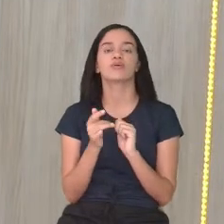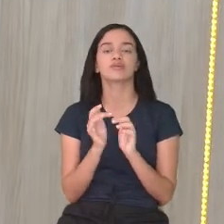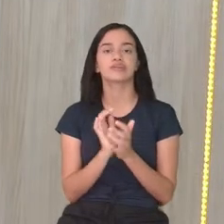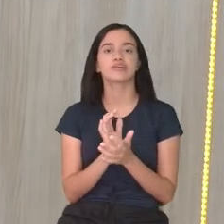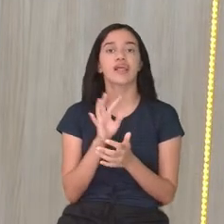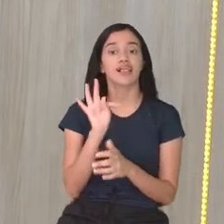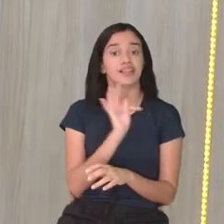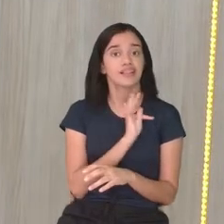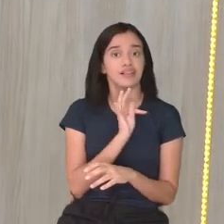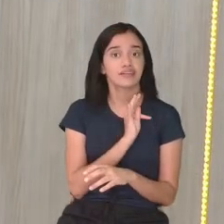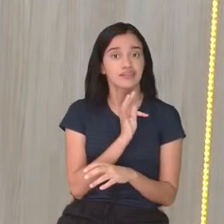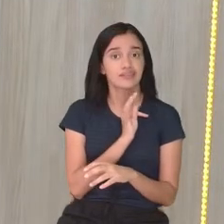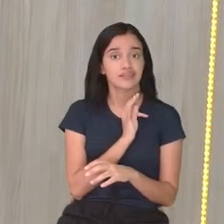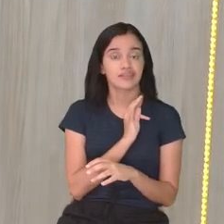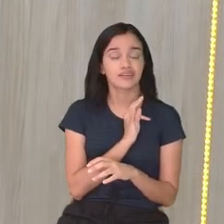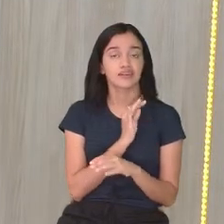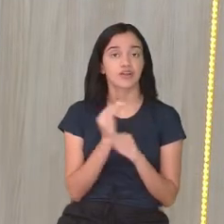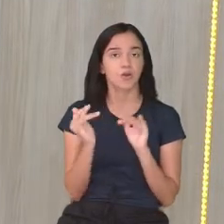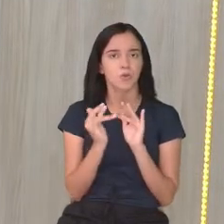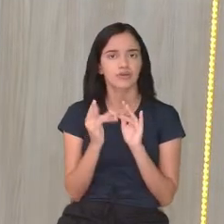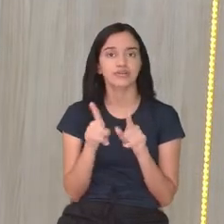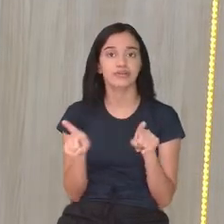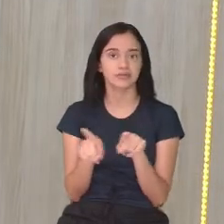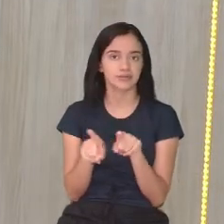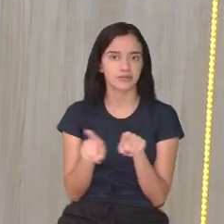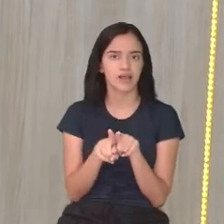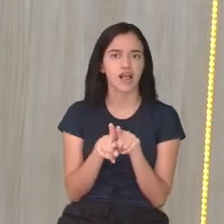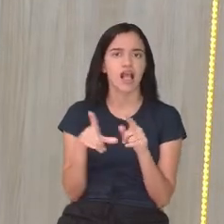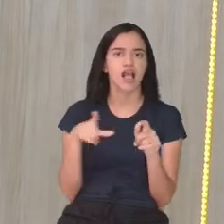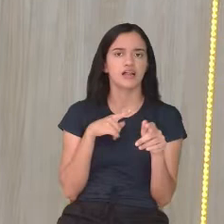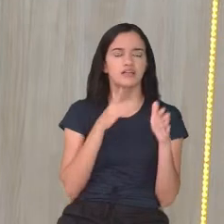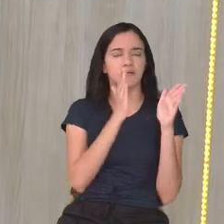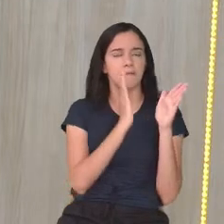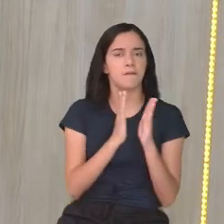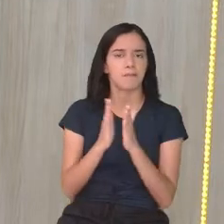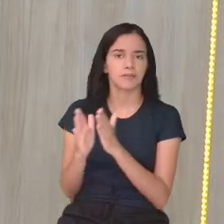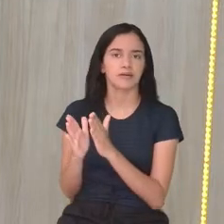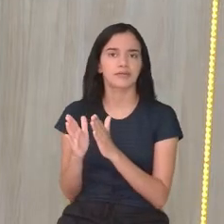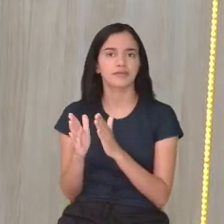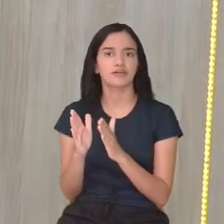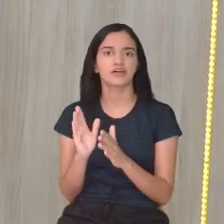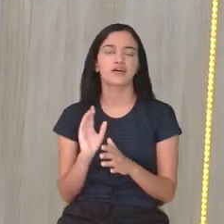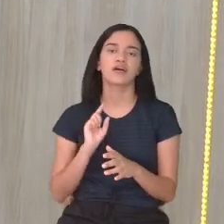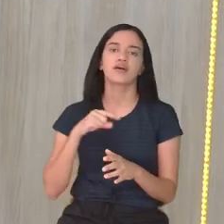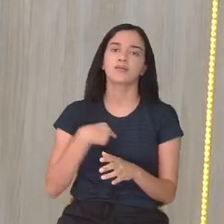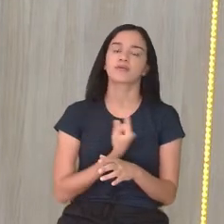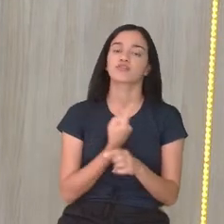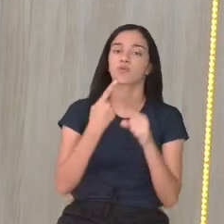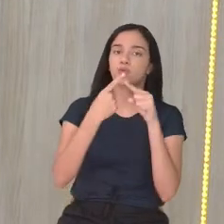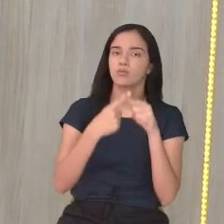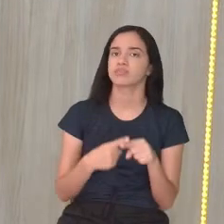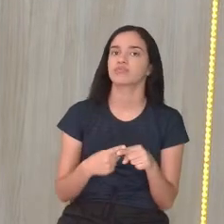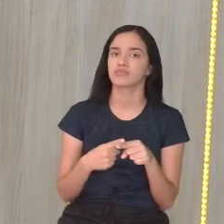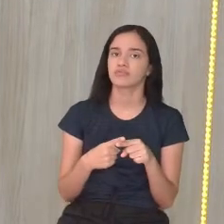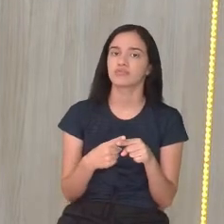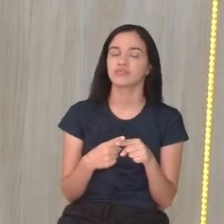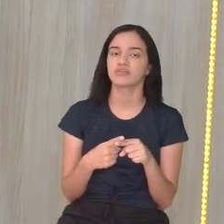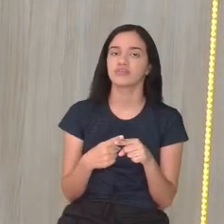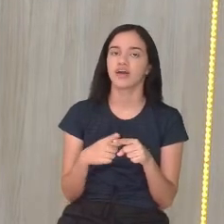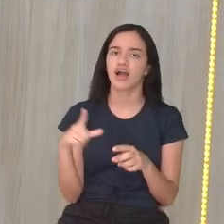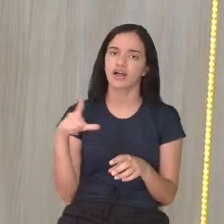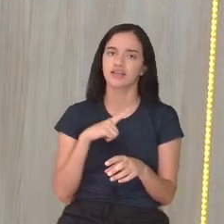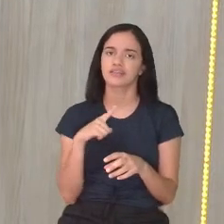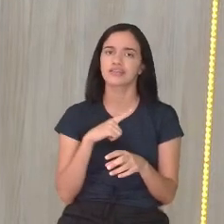modalidade técnico-combinatória. Então, existe todo um processo para que ela se torne competitiva, né, para que ela